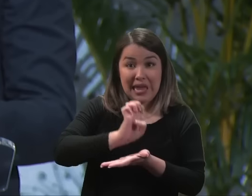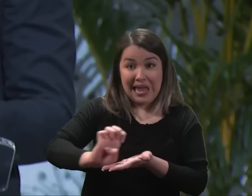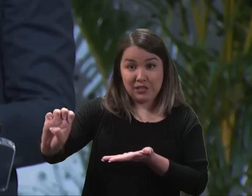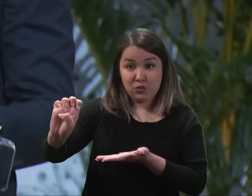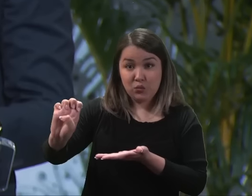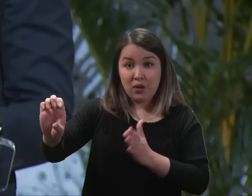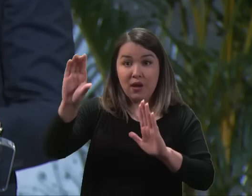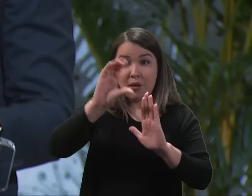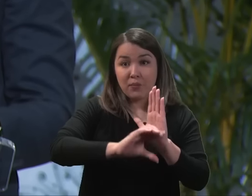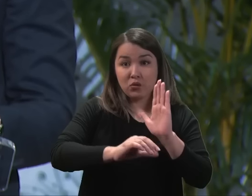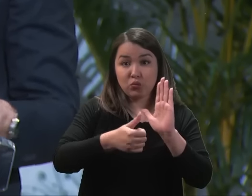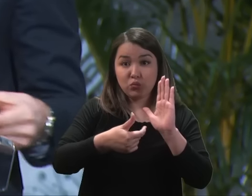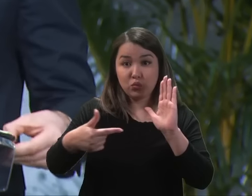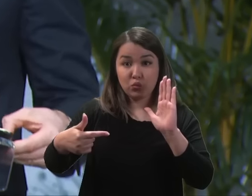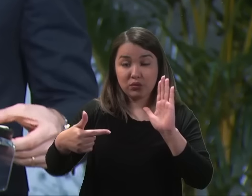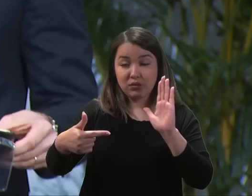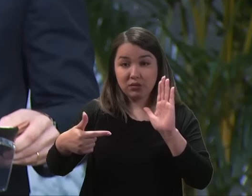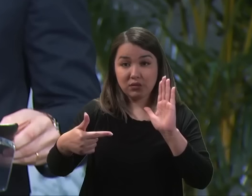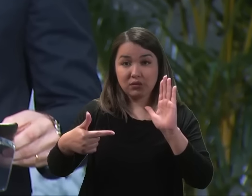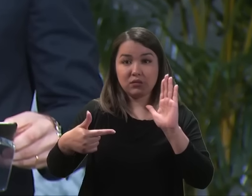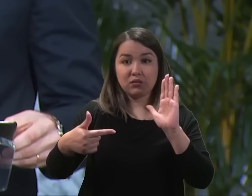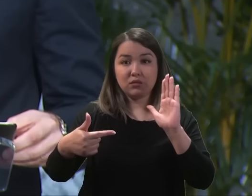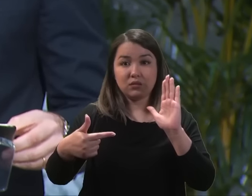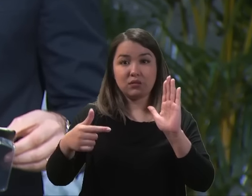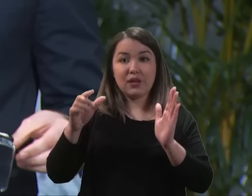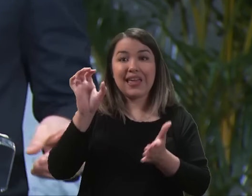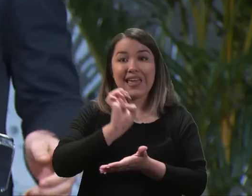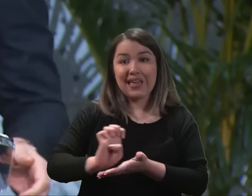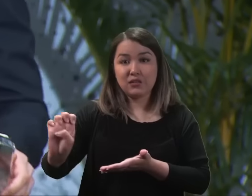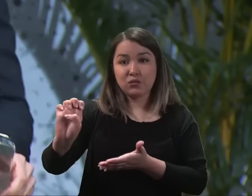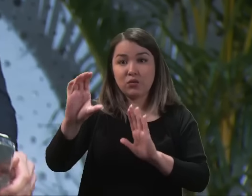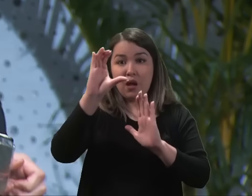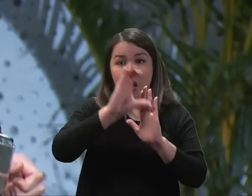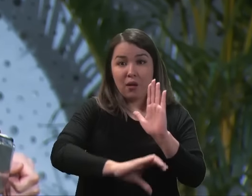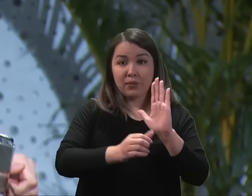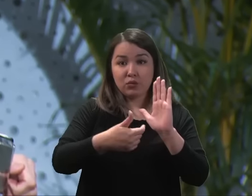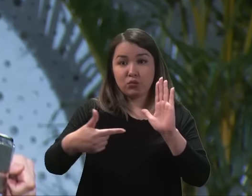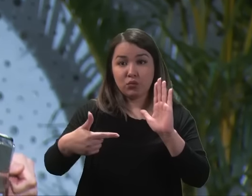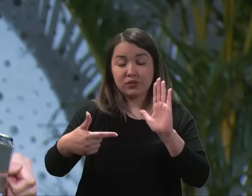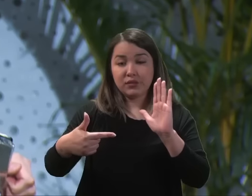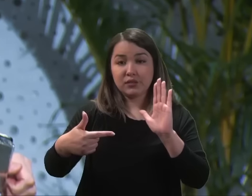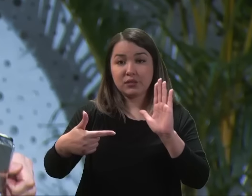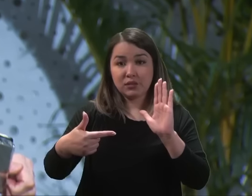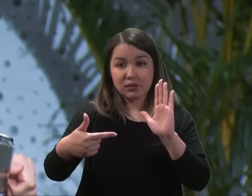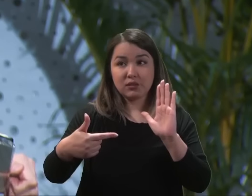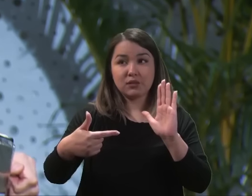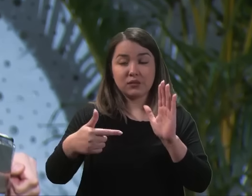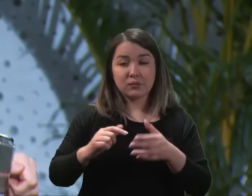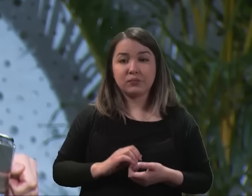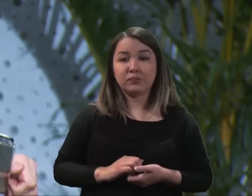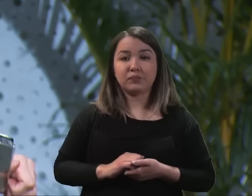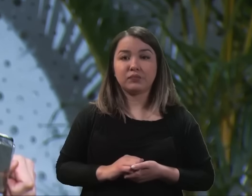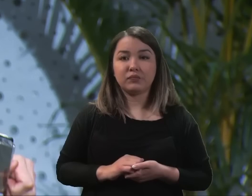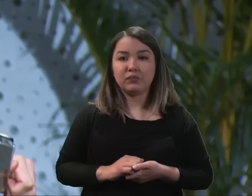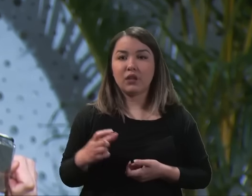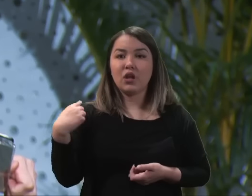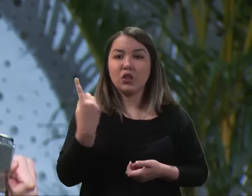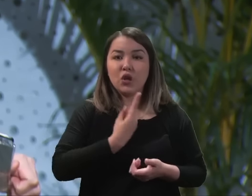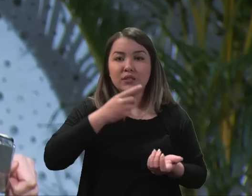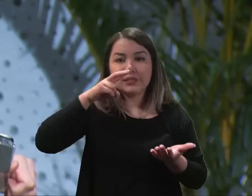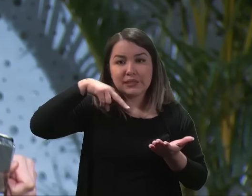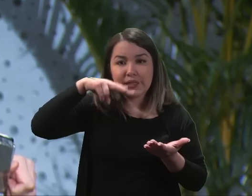capítulo 12 Êxodo capítulo 12 nós vamos ler